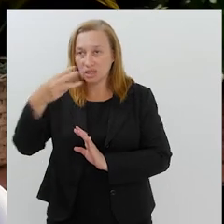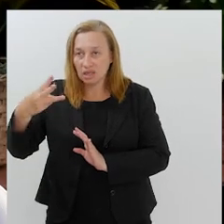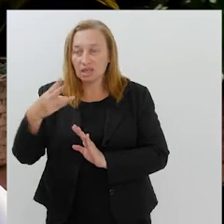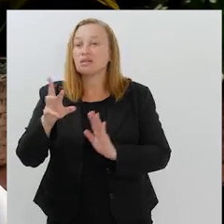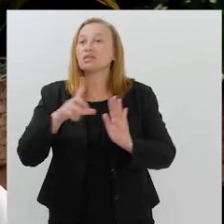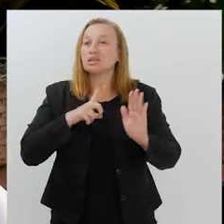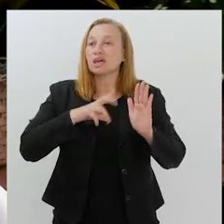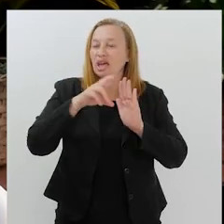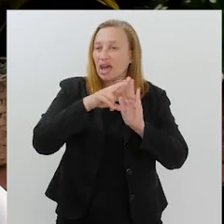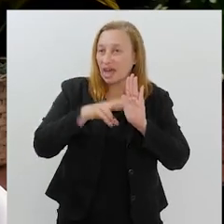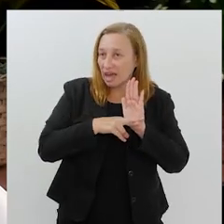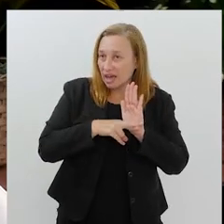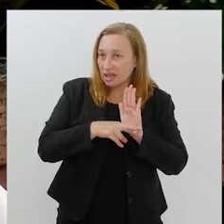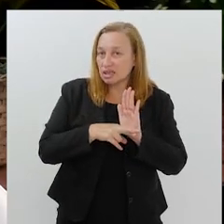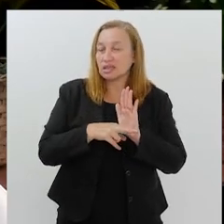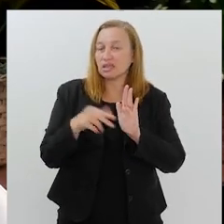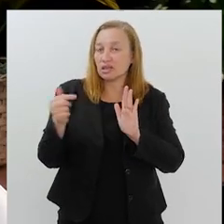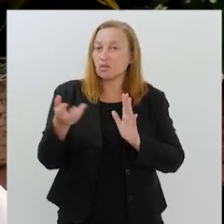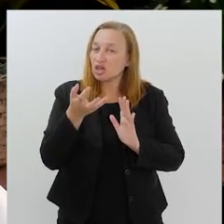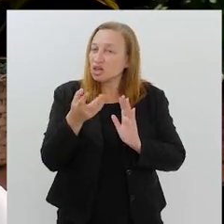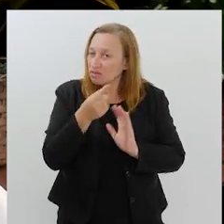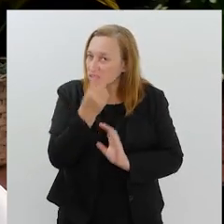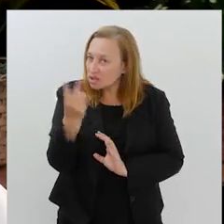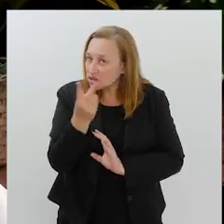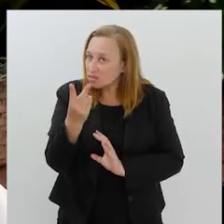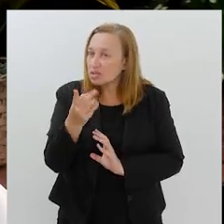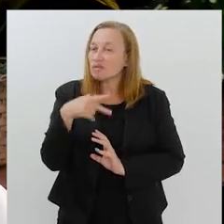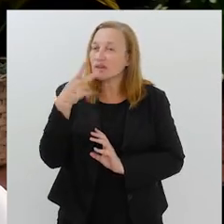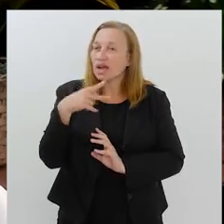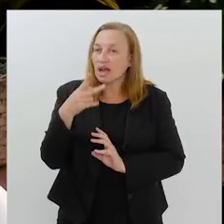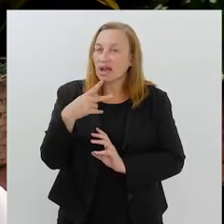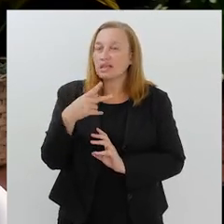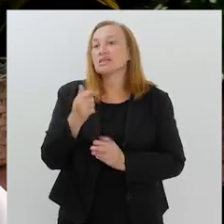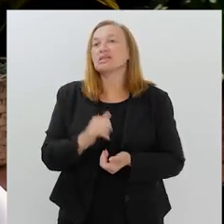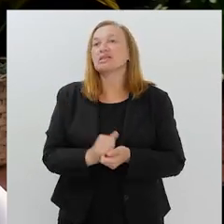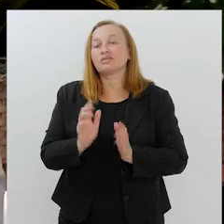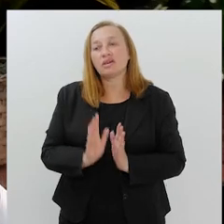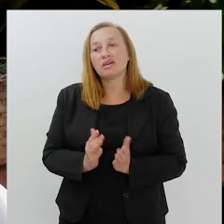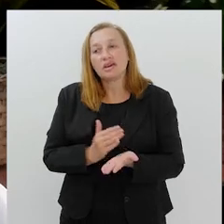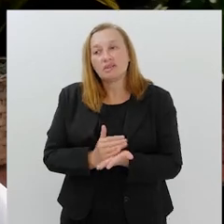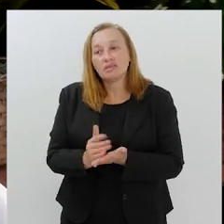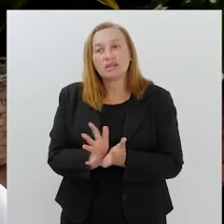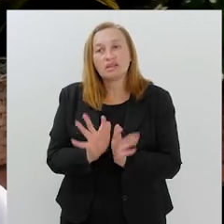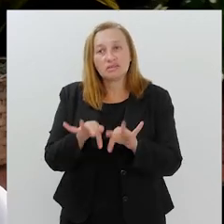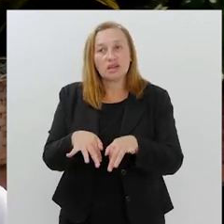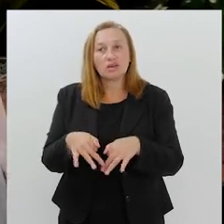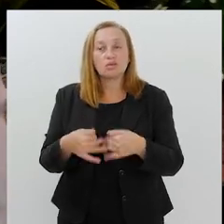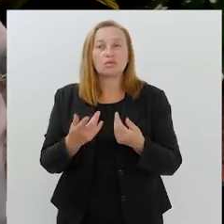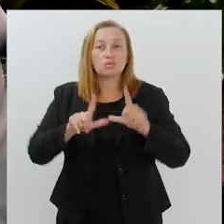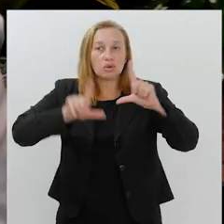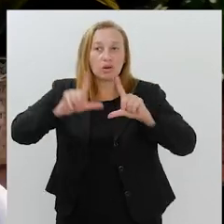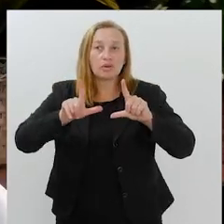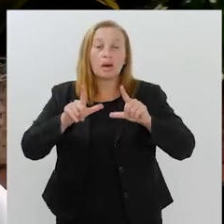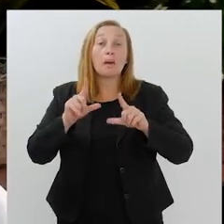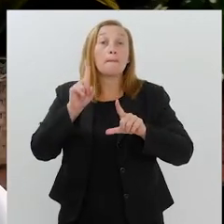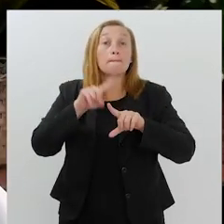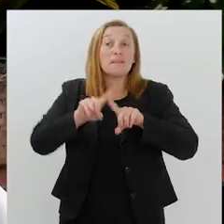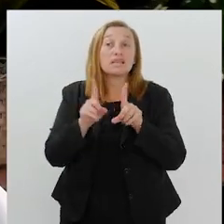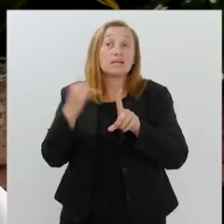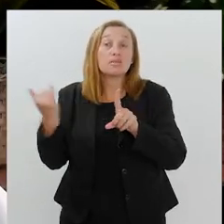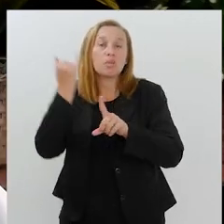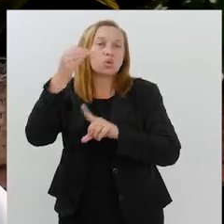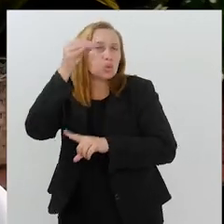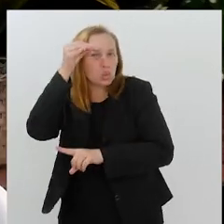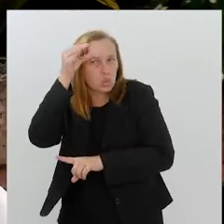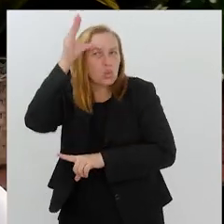regulamentador e tem quatro elementos aqui que eu queria que as duas abordassem para a gente vai aqui caminhando pro final do nosso programa mas aa